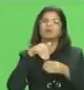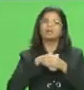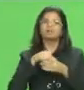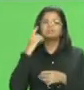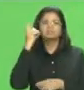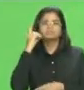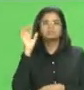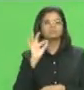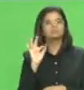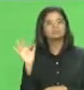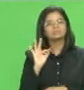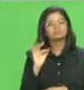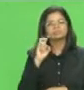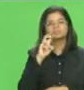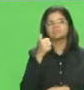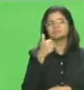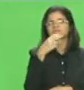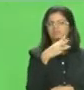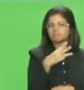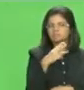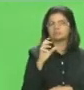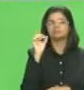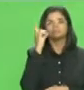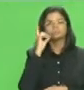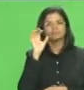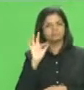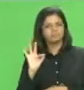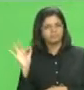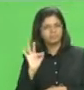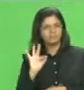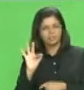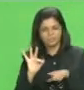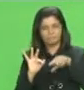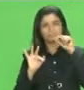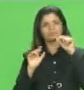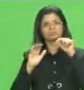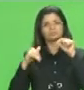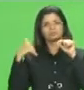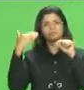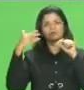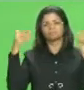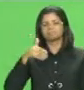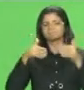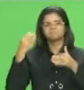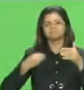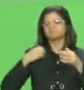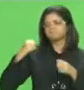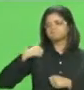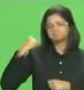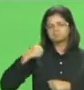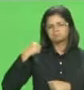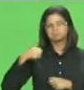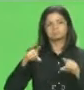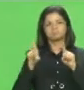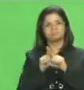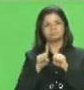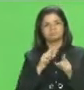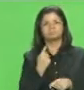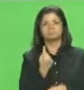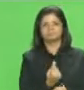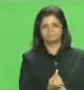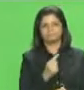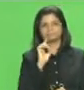federais, os 513 deputados federais, entre uma das deputadas federais mais atuantes do Brasil, mesmo sendo uma das